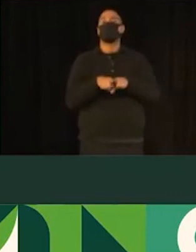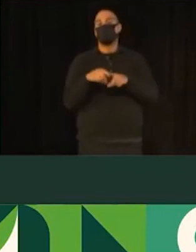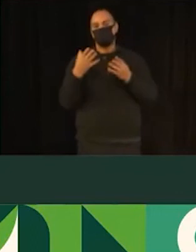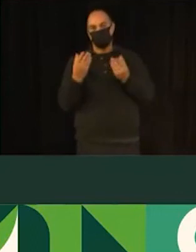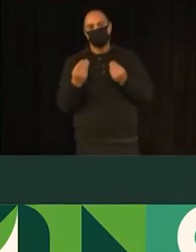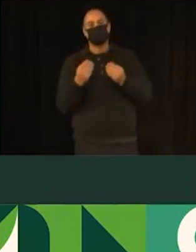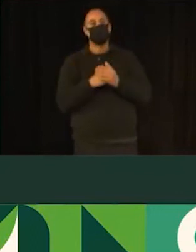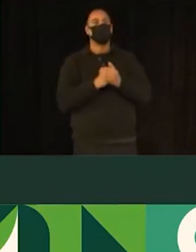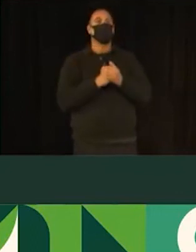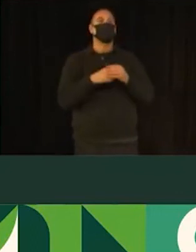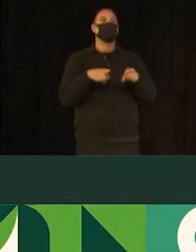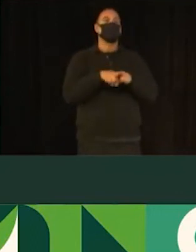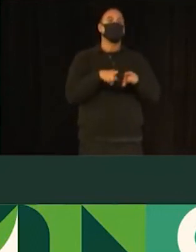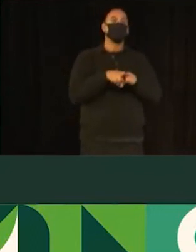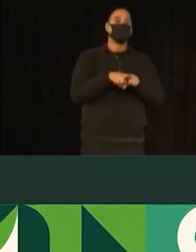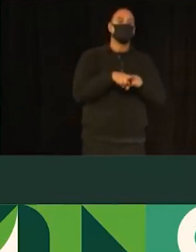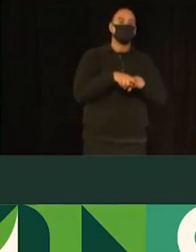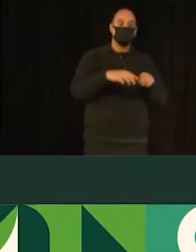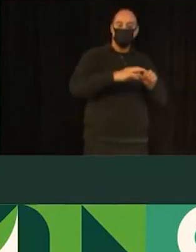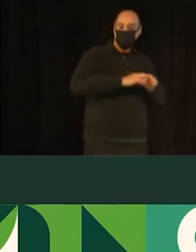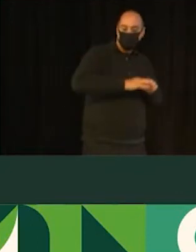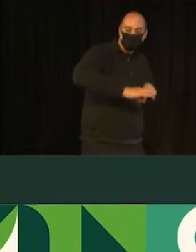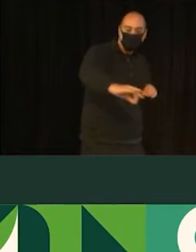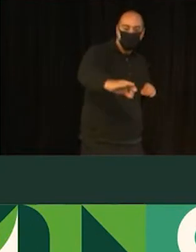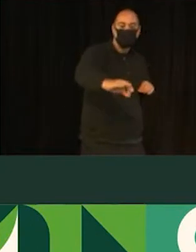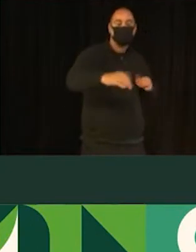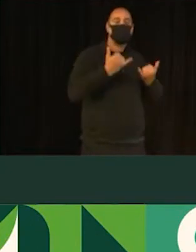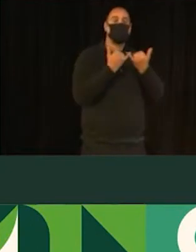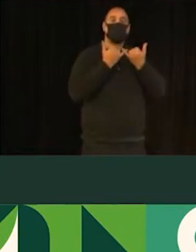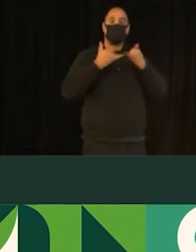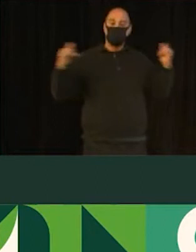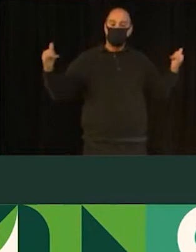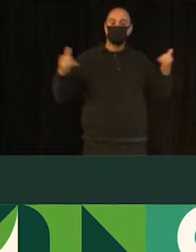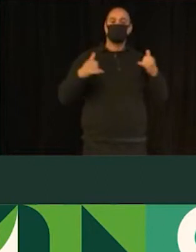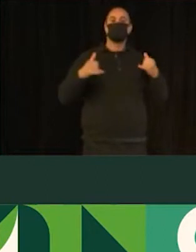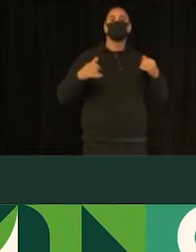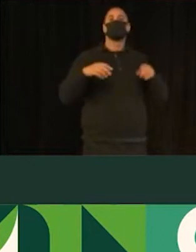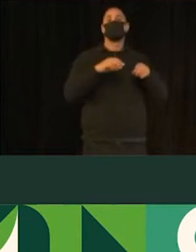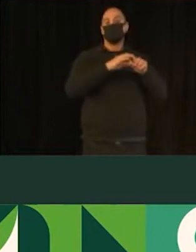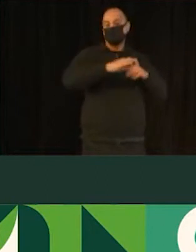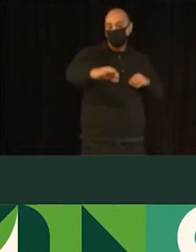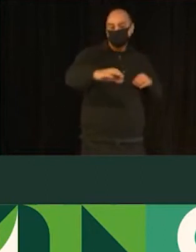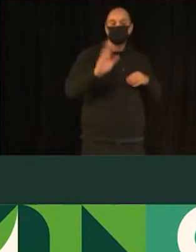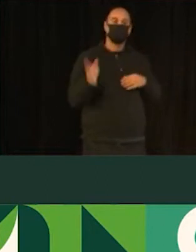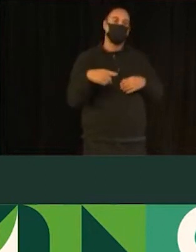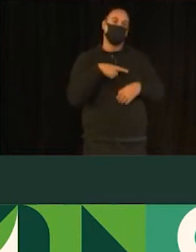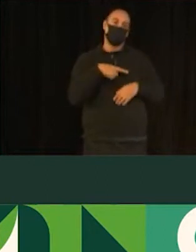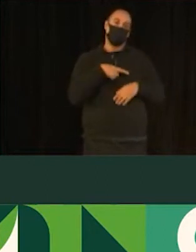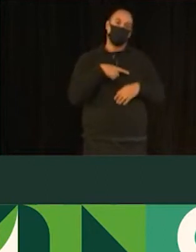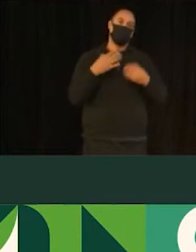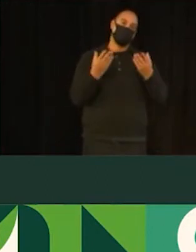metros quadrados de sistema de atenuação, sistema elétrico de potência 22 kV,